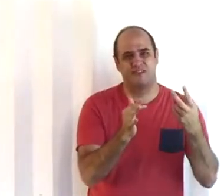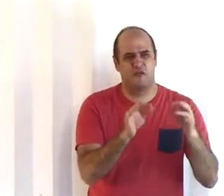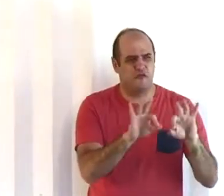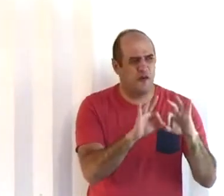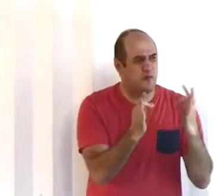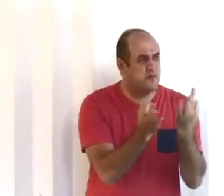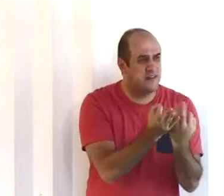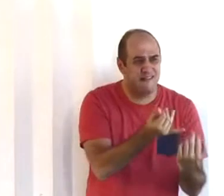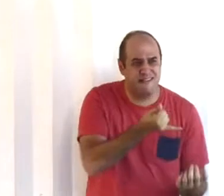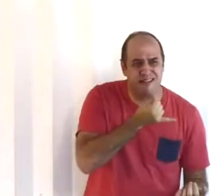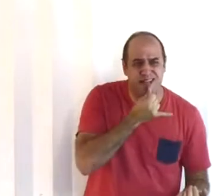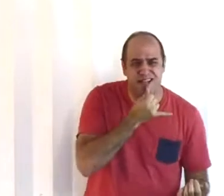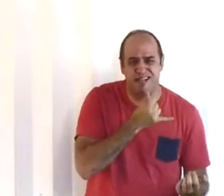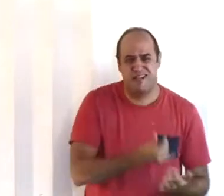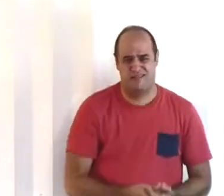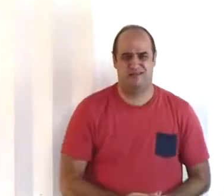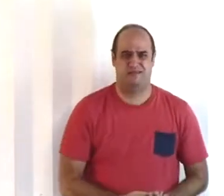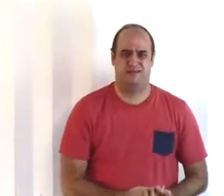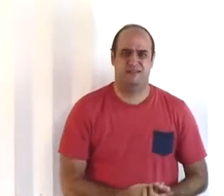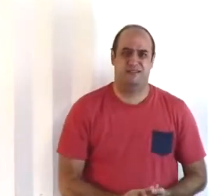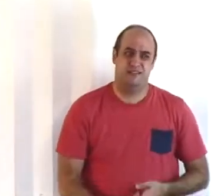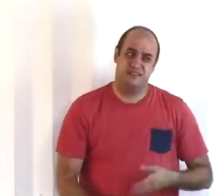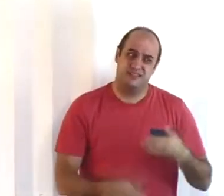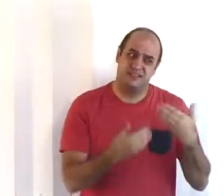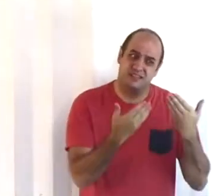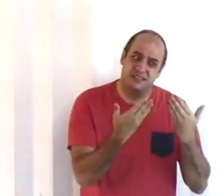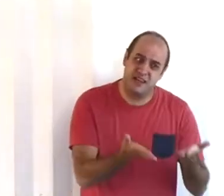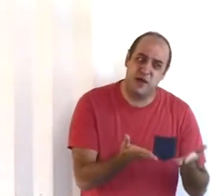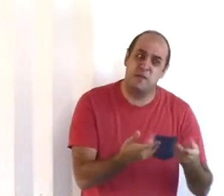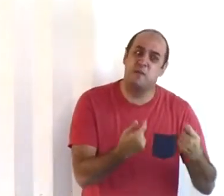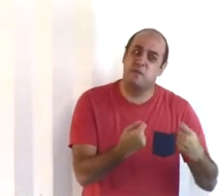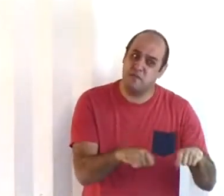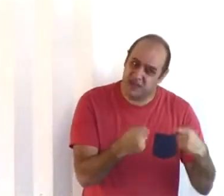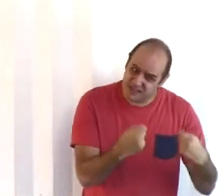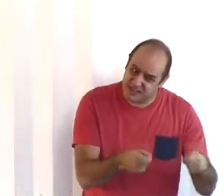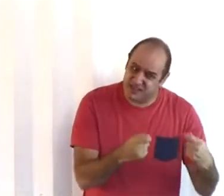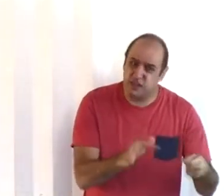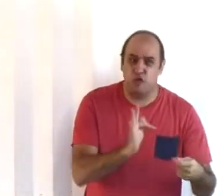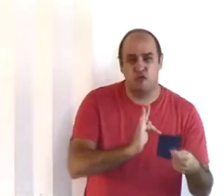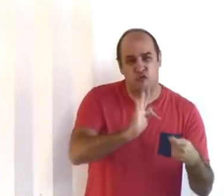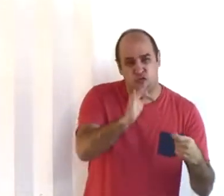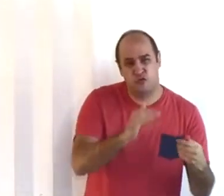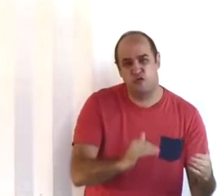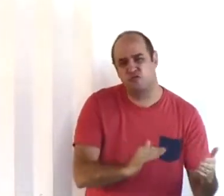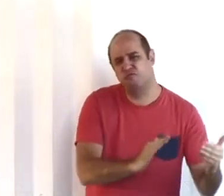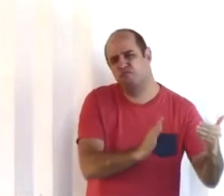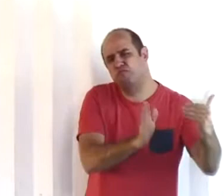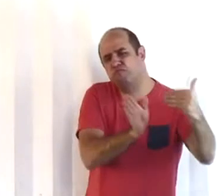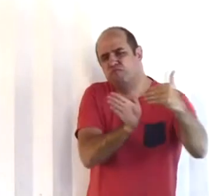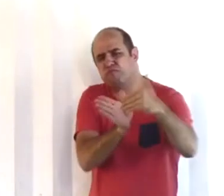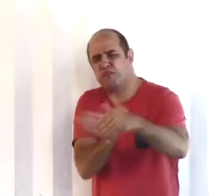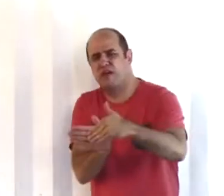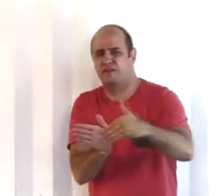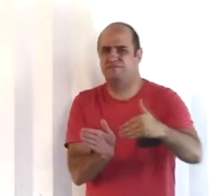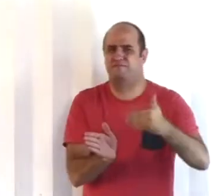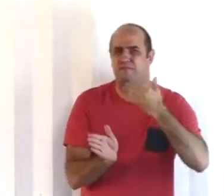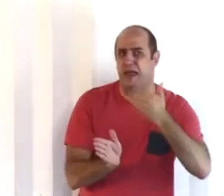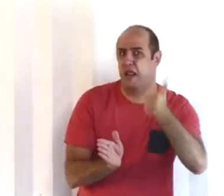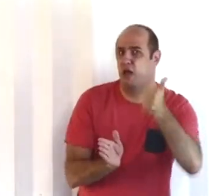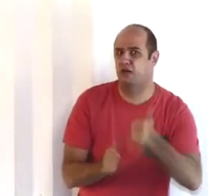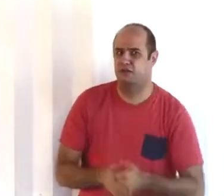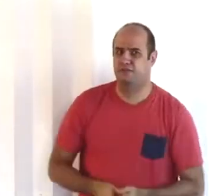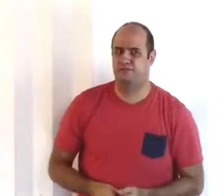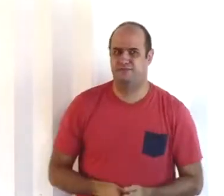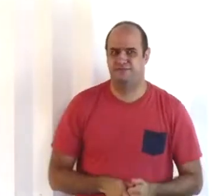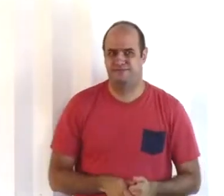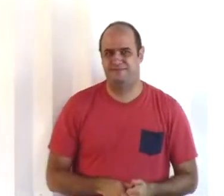por conta disso, terão de retornar ao caminho do Senhor um dia, para o seu próprio bem. Paulo está